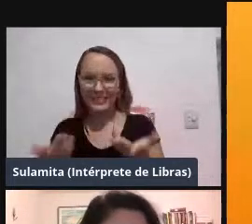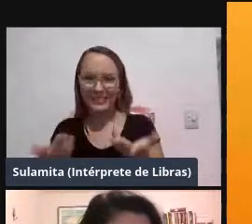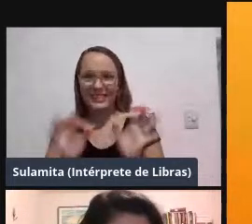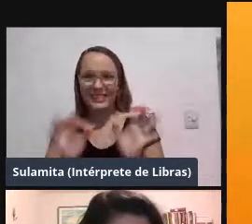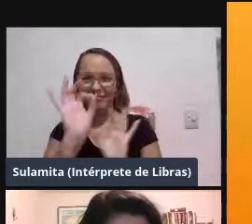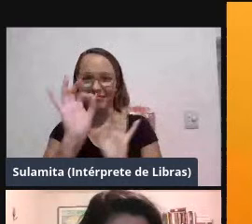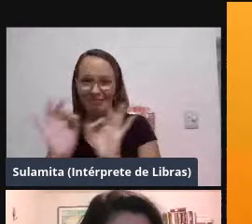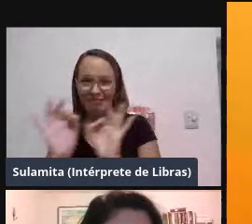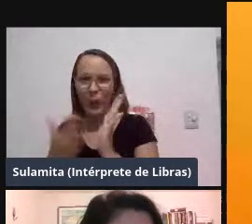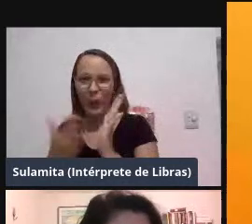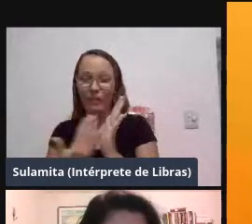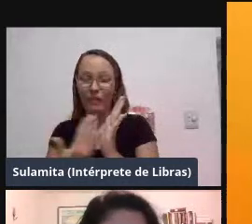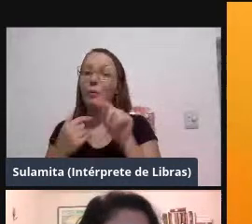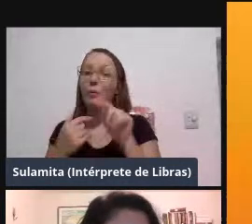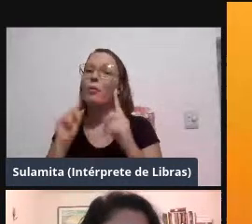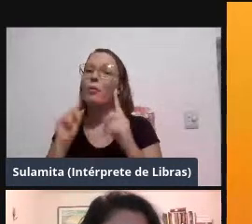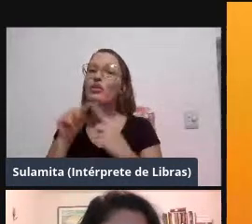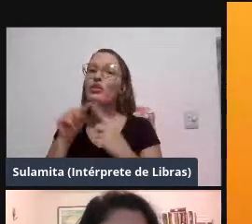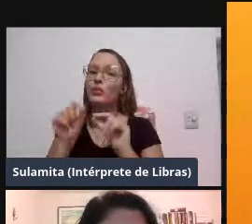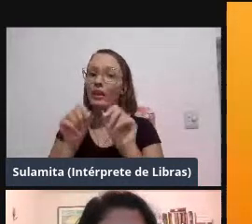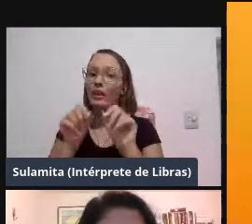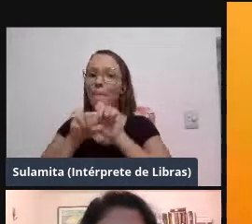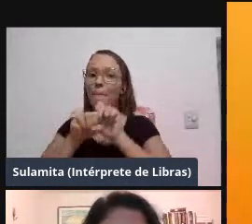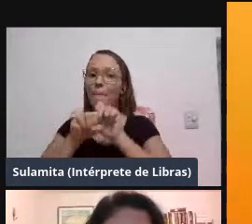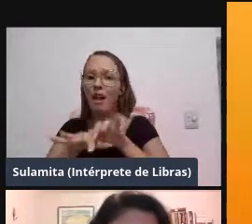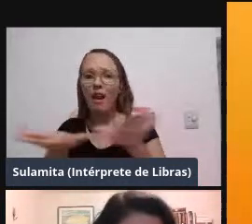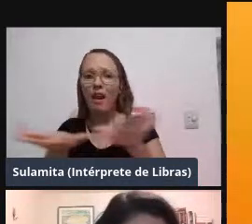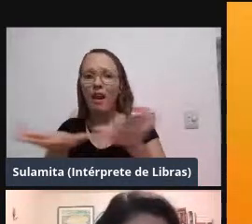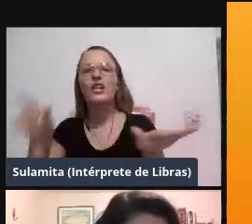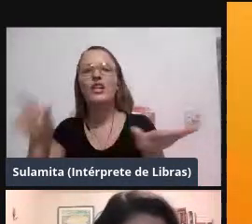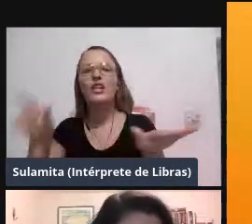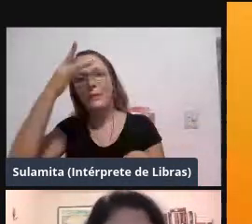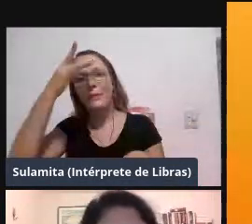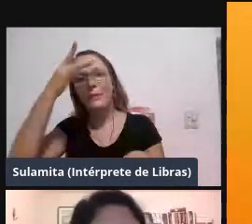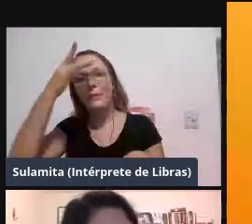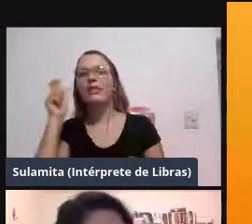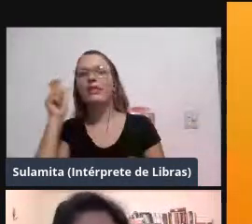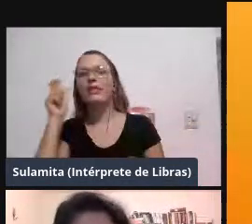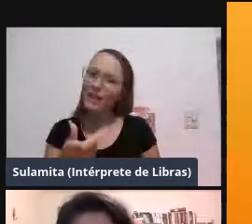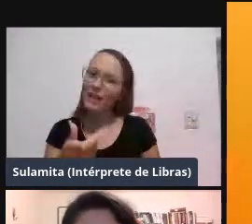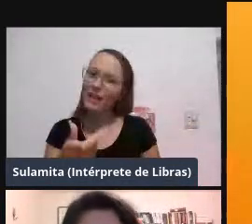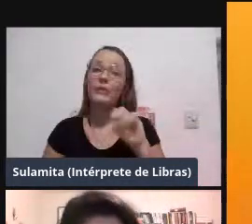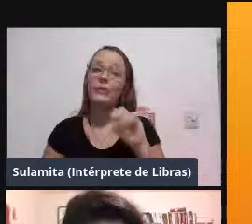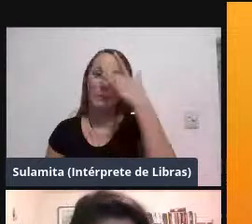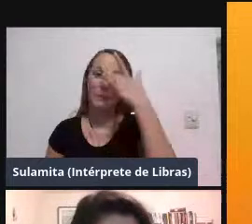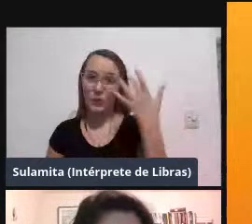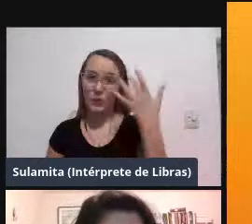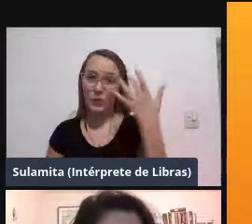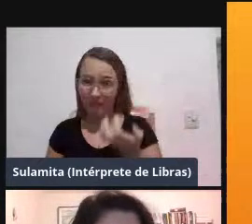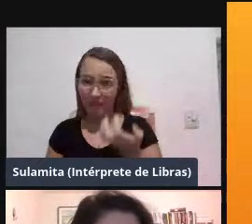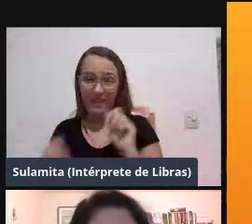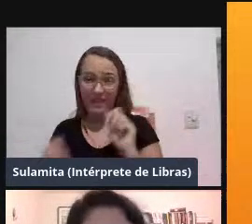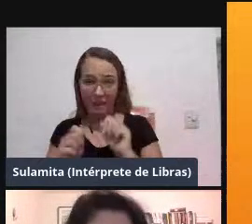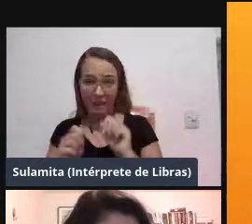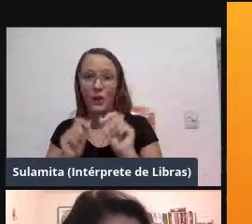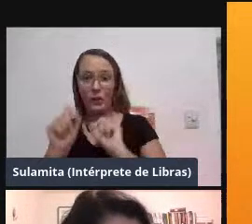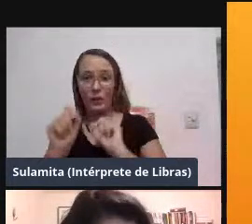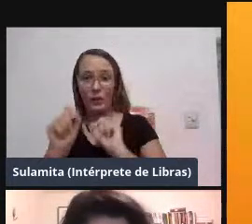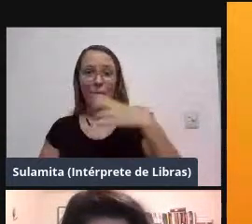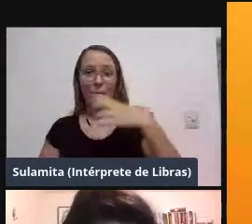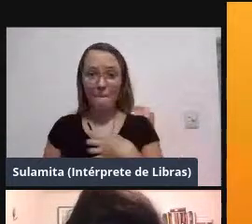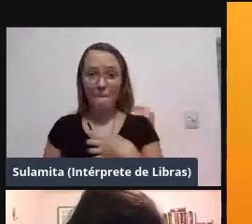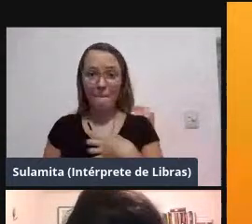saber o que que tem sobre a Bahia, sobre Pernambuco, ou sobre o século XIX, ou sobre o período colonial, está tudo organizadinho lá,